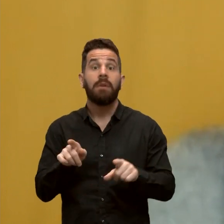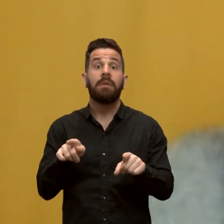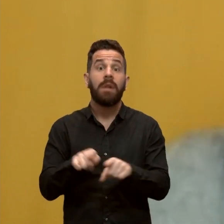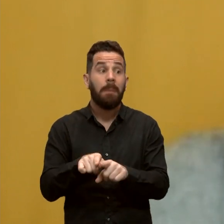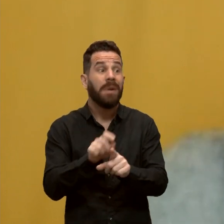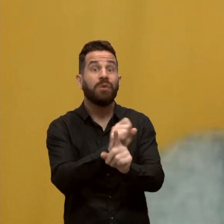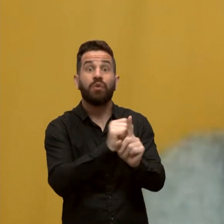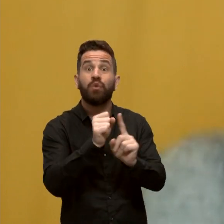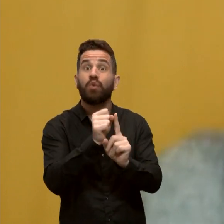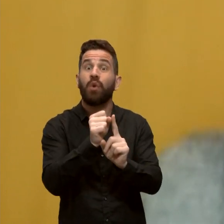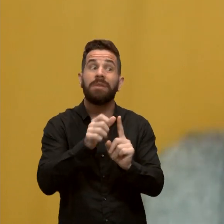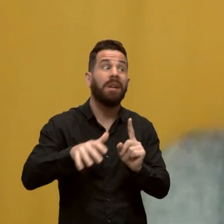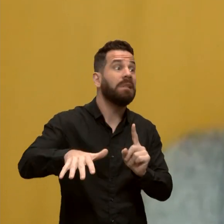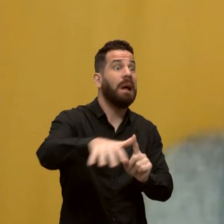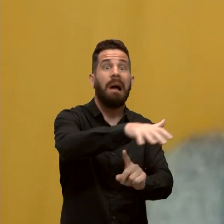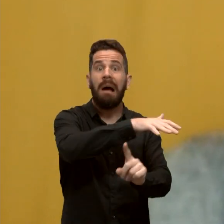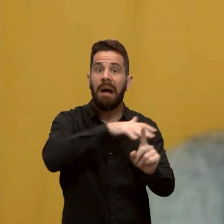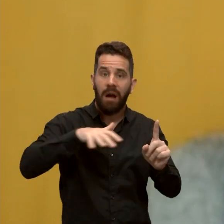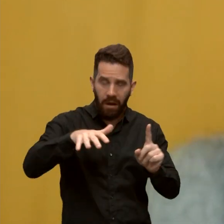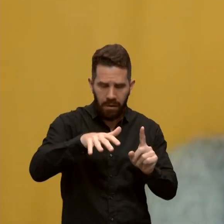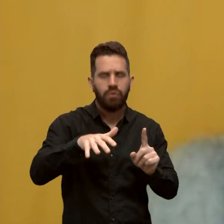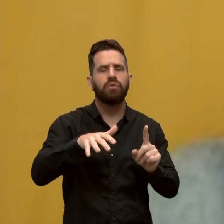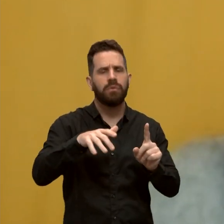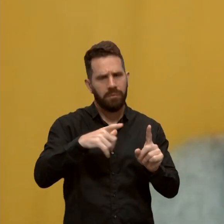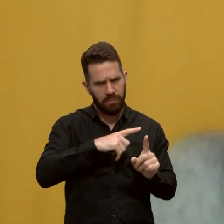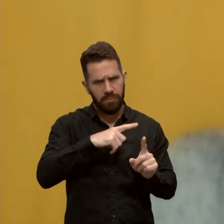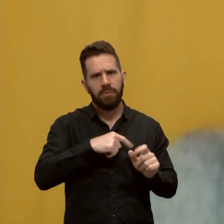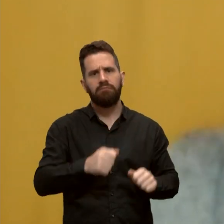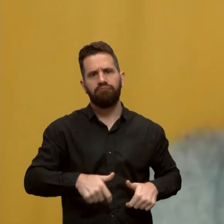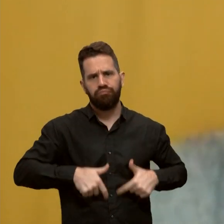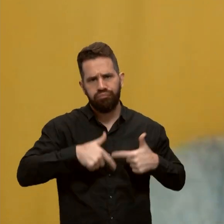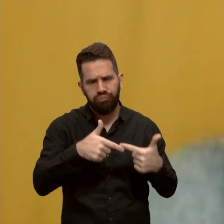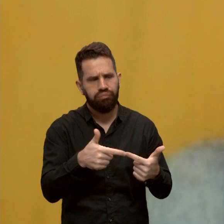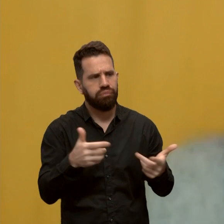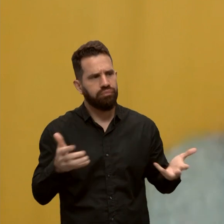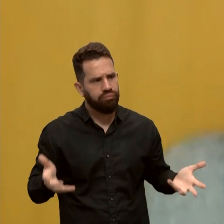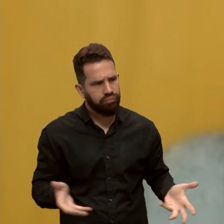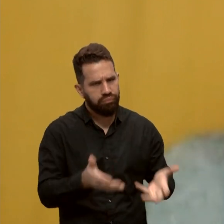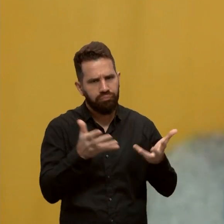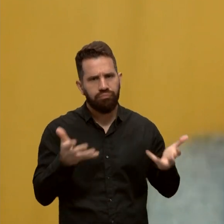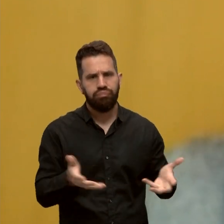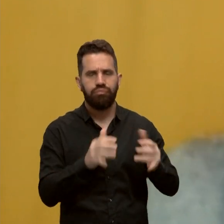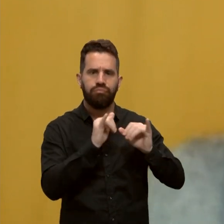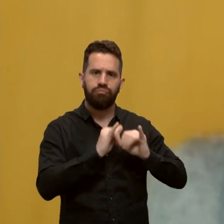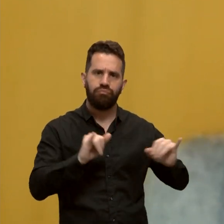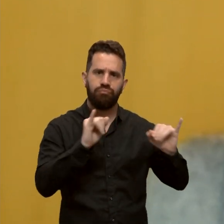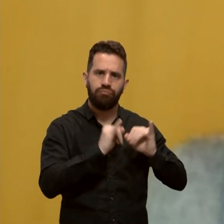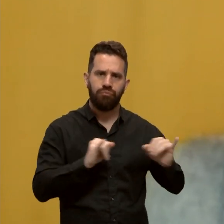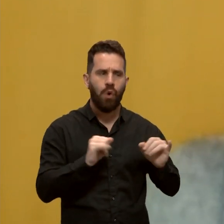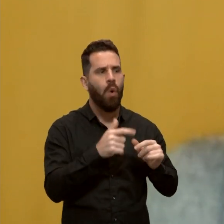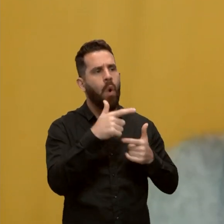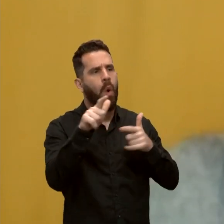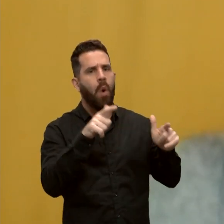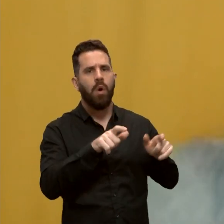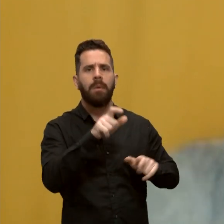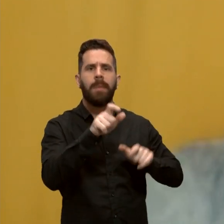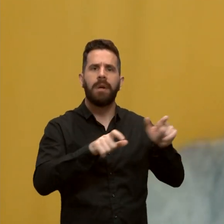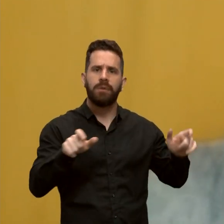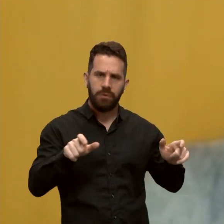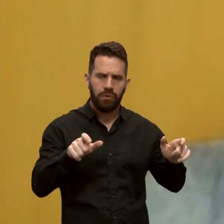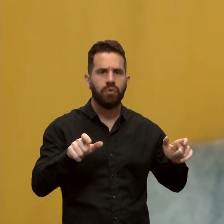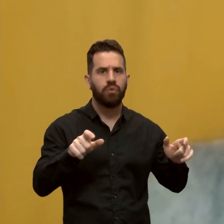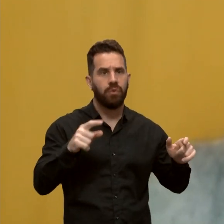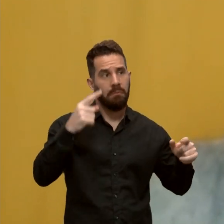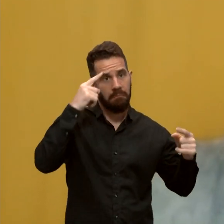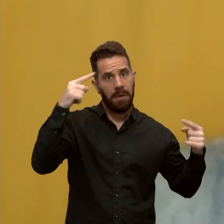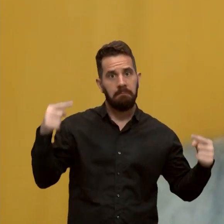como um todo. E aí existe todo um conjunto de ações de sensibilização, de engajamento de outros atores para a pauta dos direitos